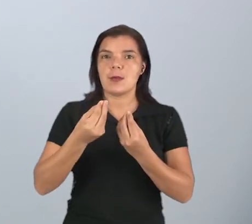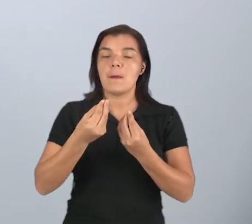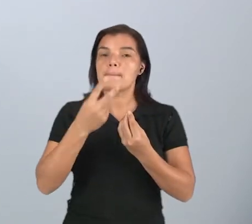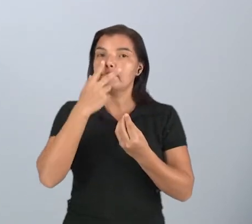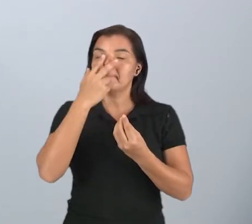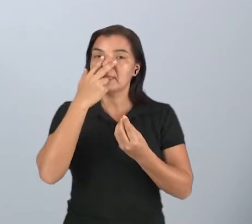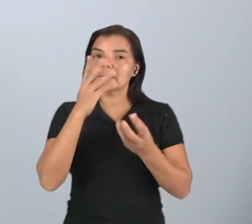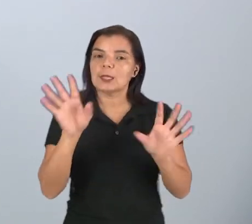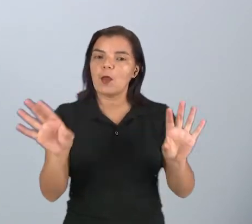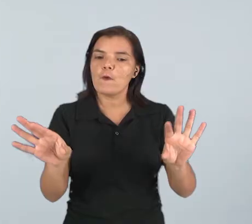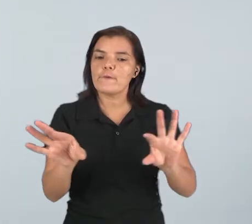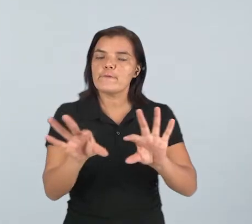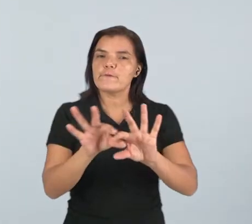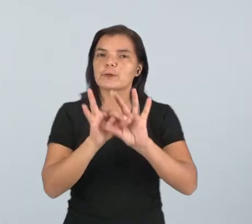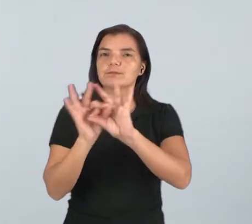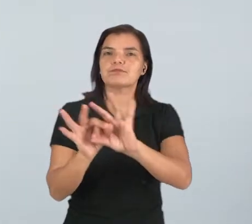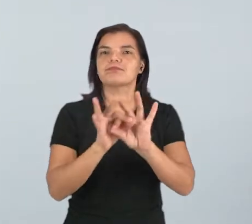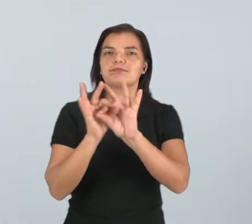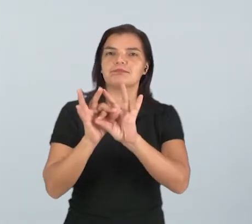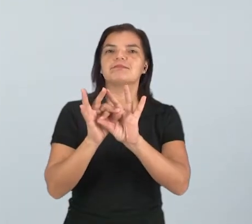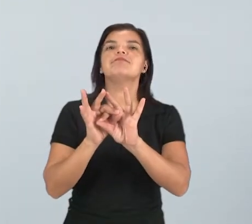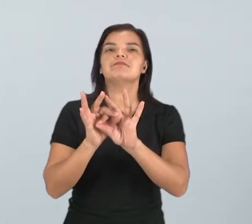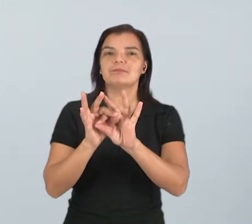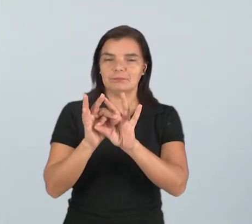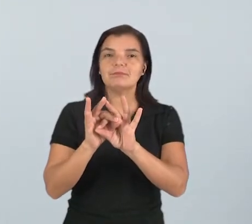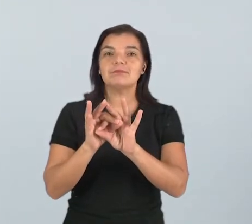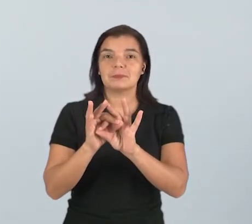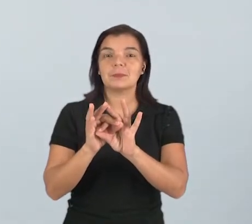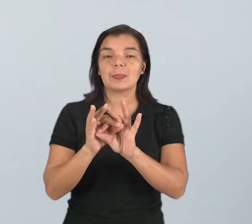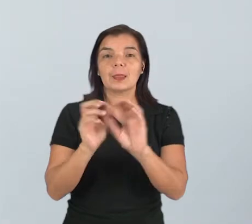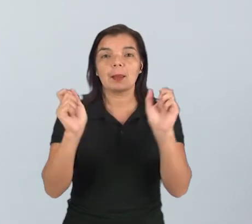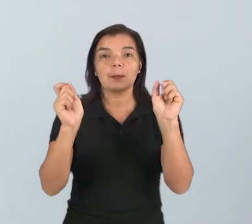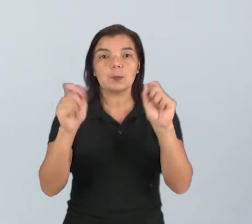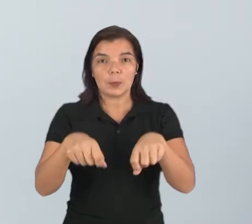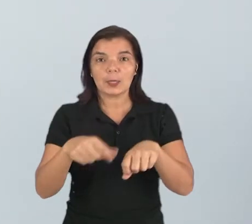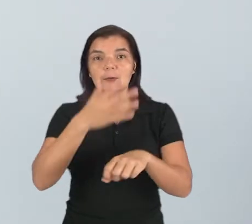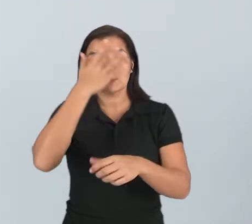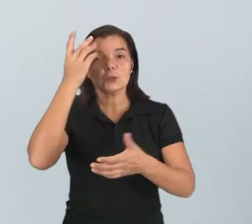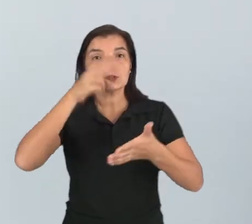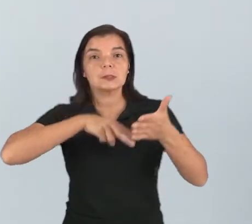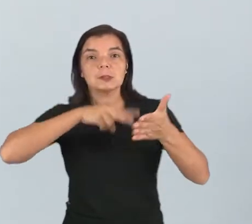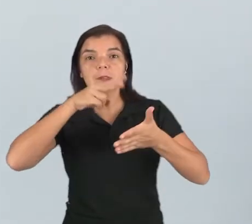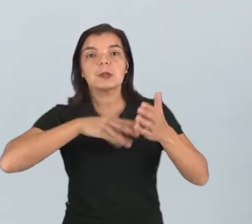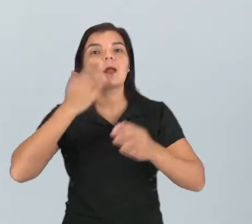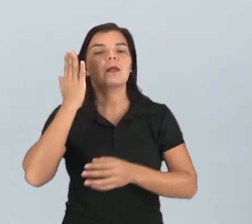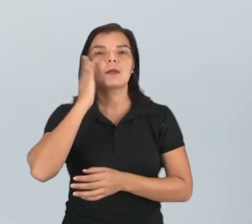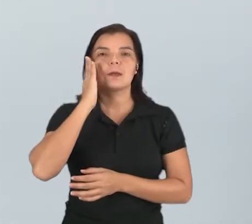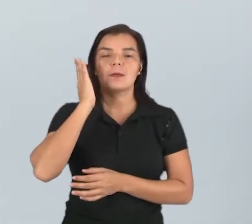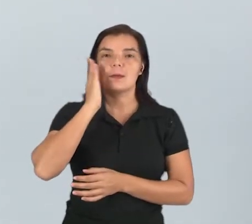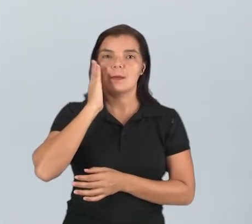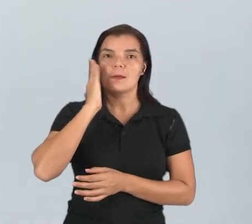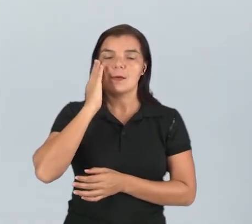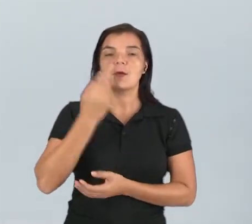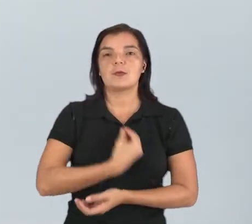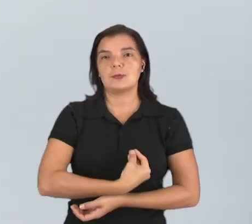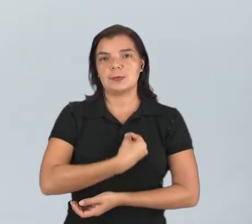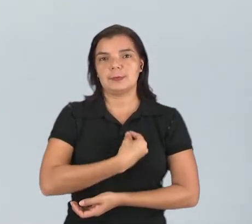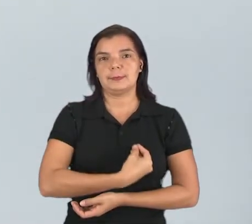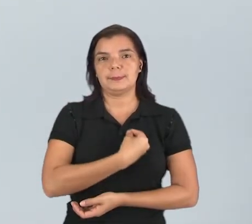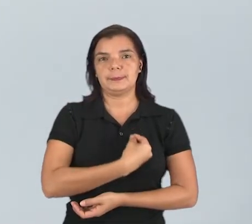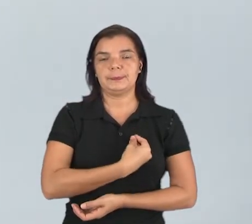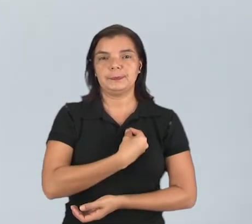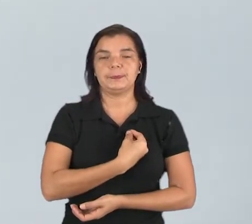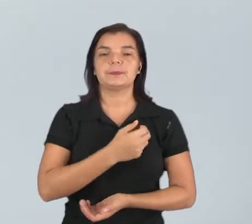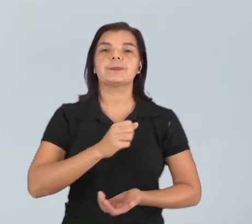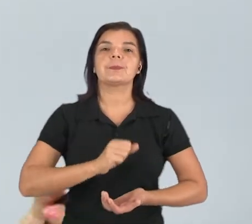teia e ali eu tenho que amarrar essa teia para que ela não solte. Então, eu retomo aí como se eu estivesse falando